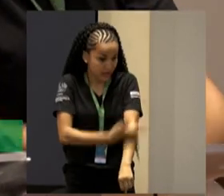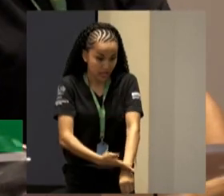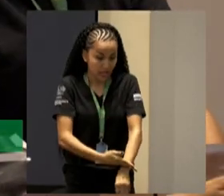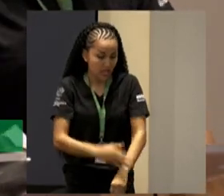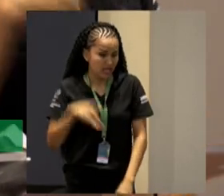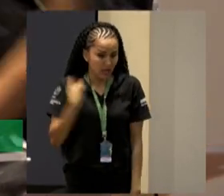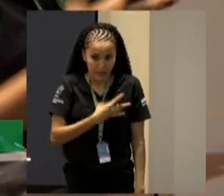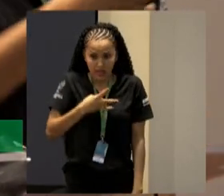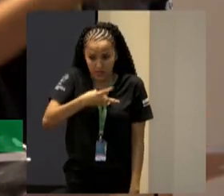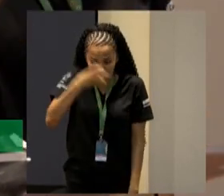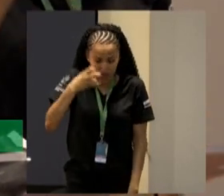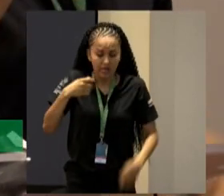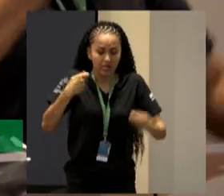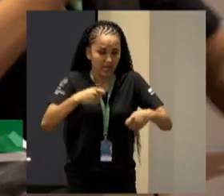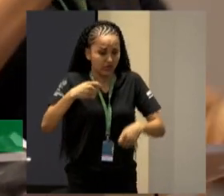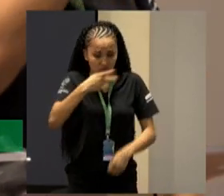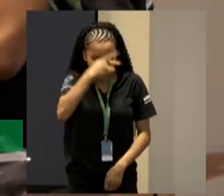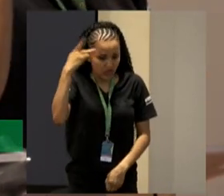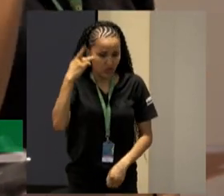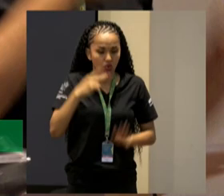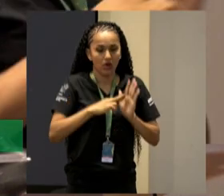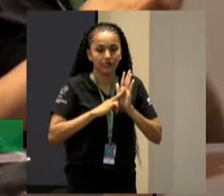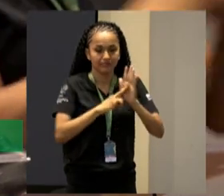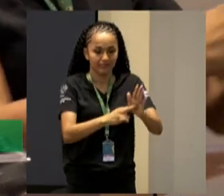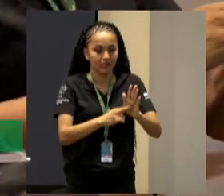lugar. E assim, em